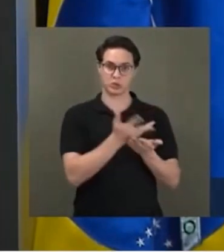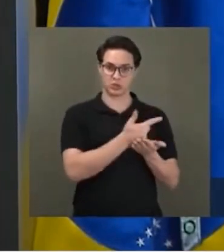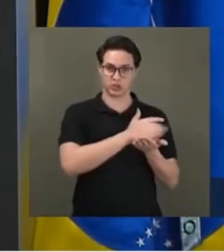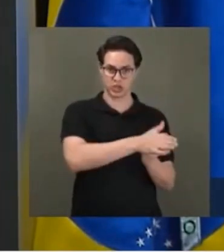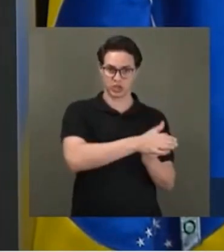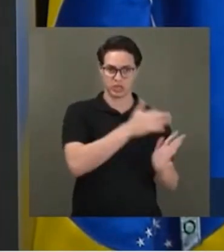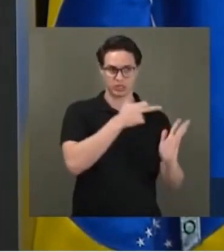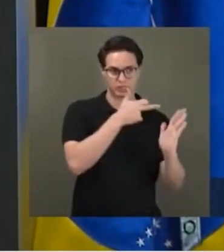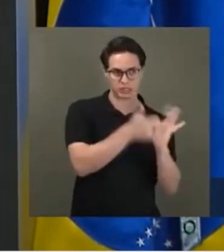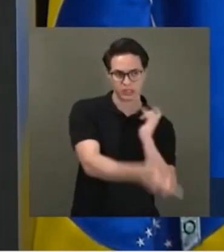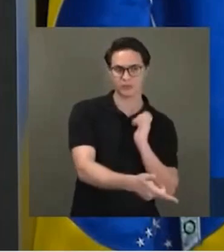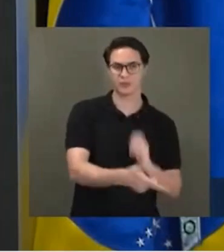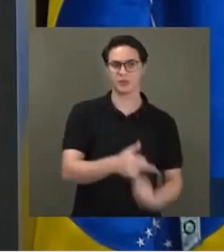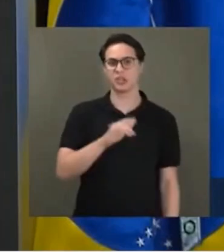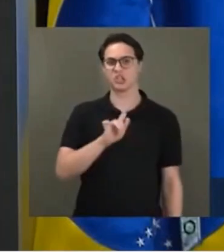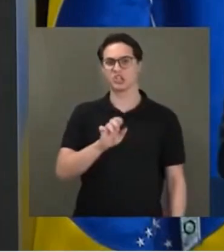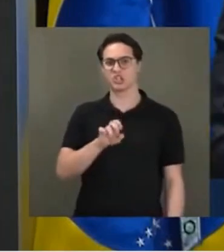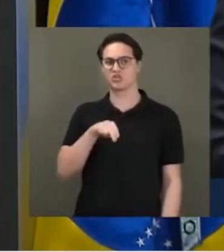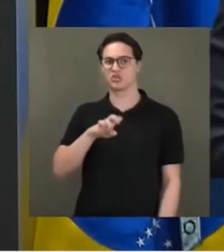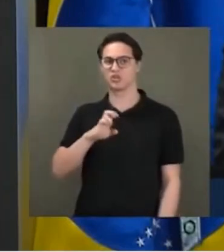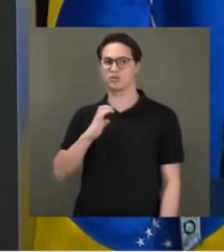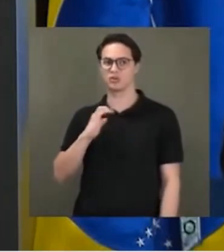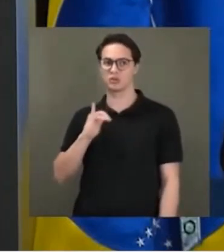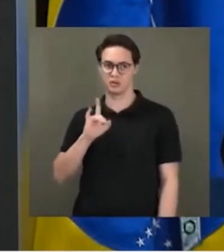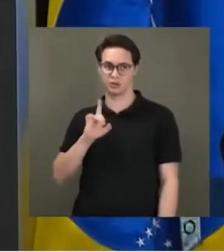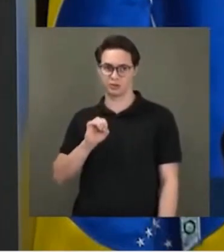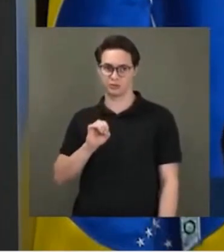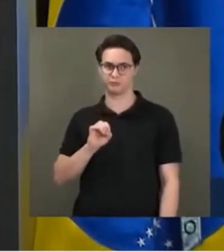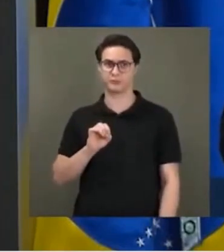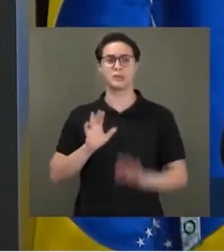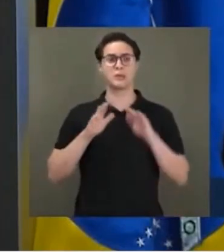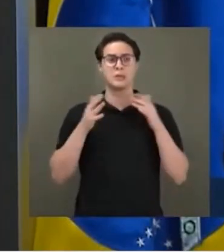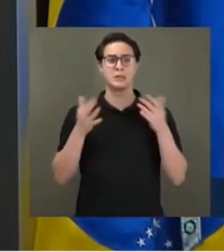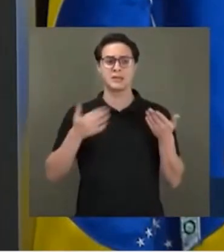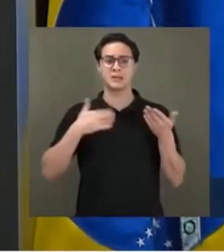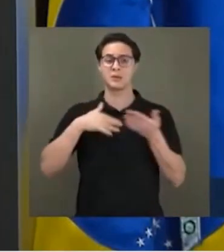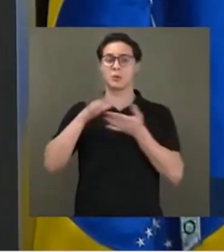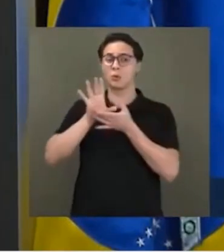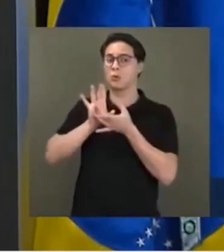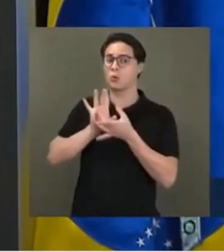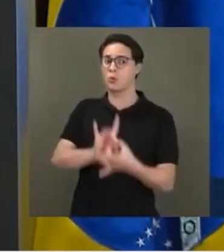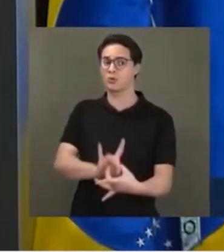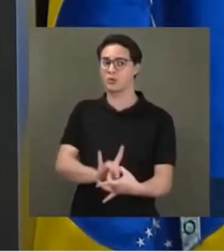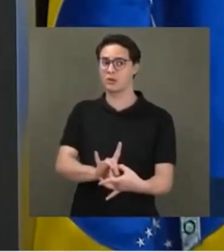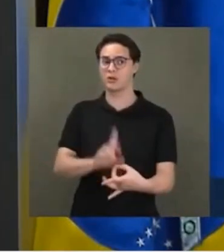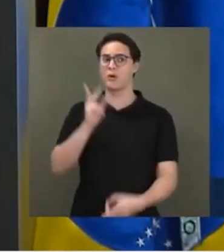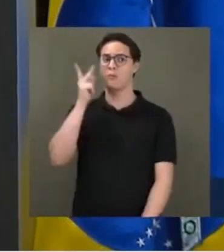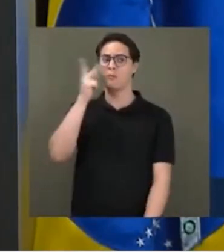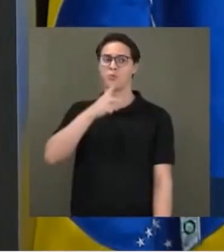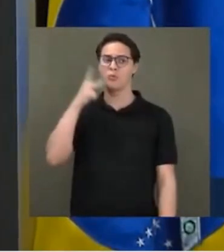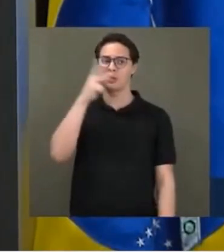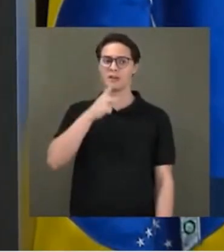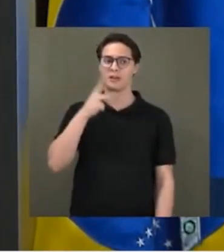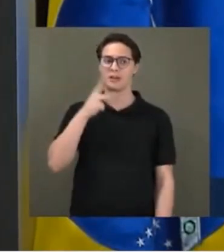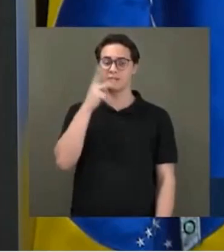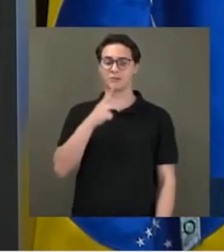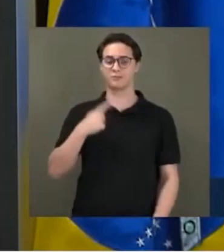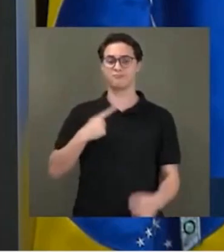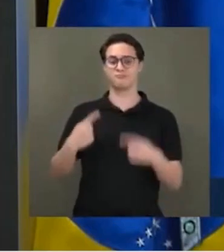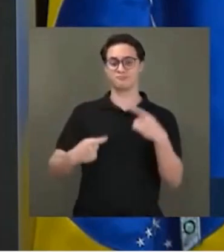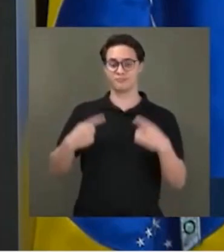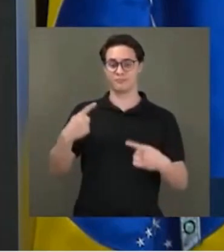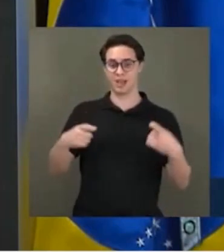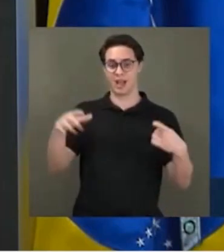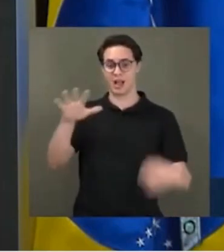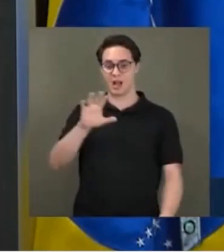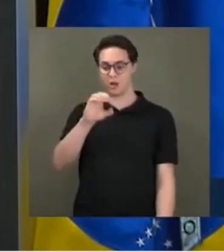comparação desconsidera completamente o contexto político e histórico dos conflitos no Oriente